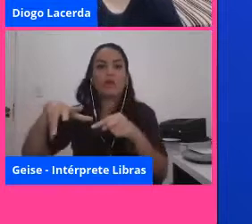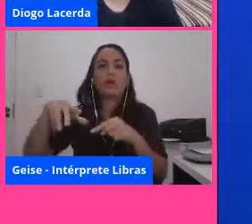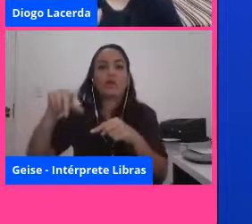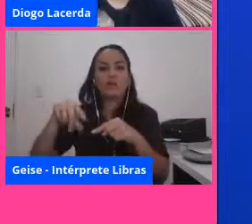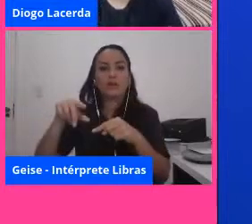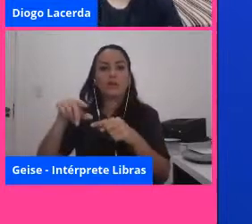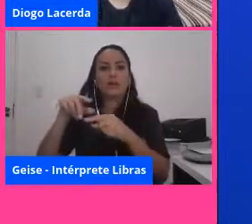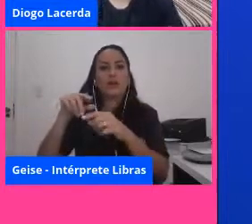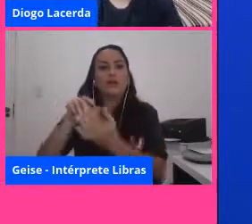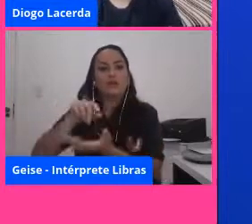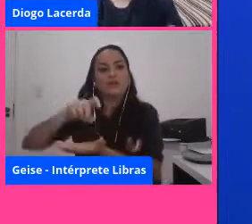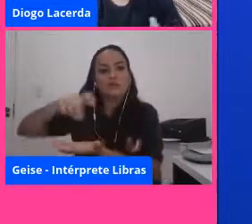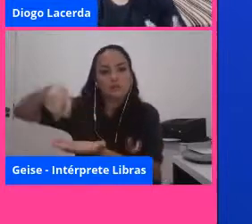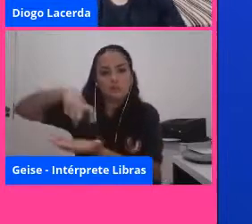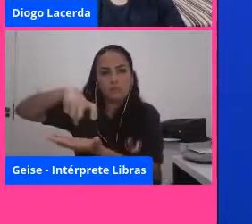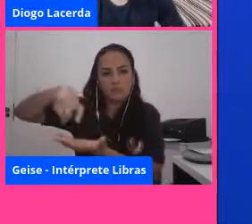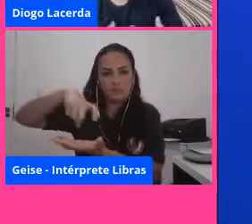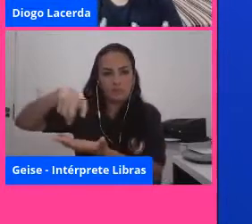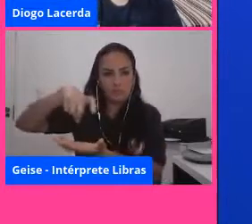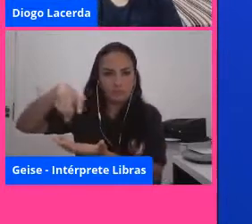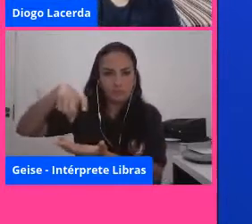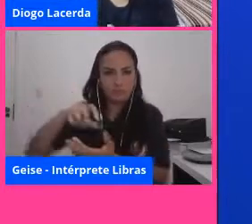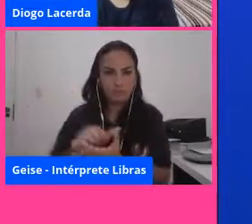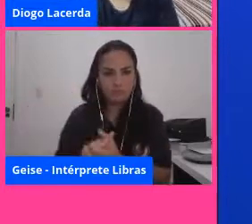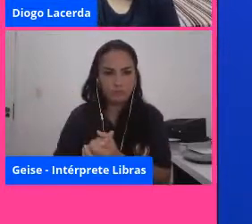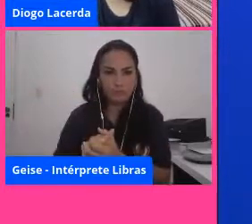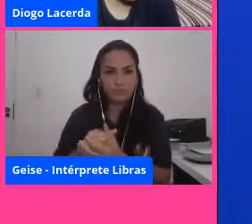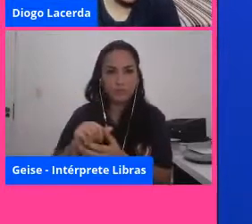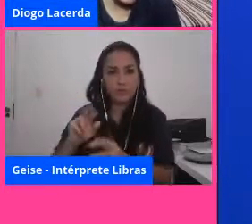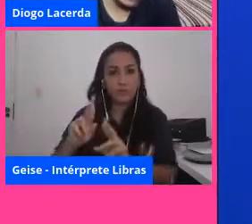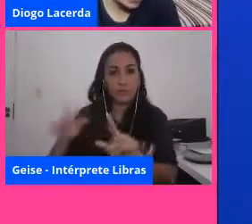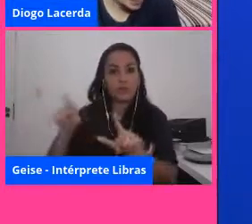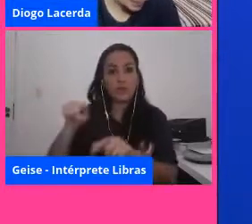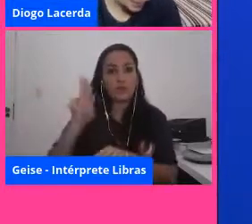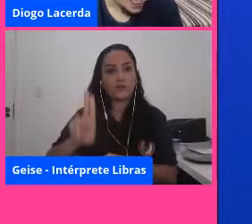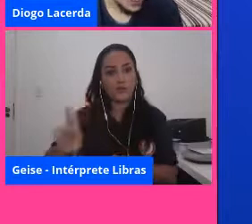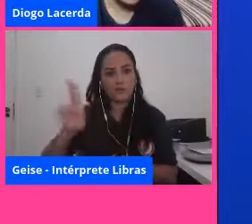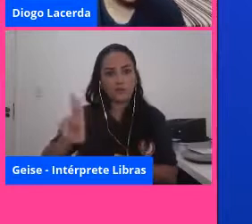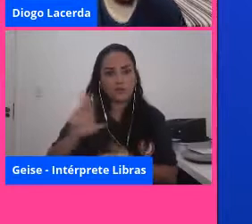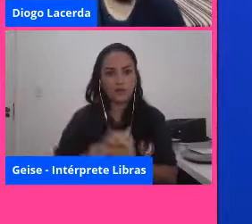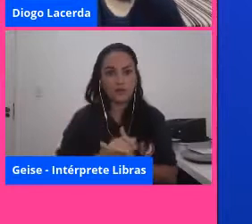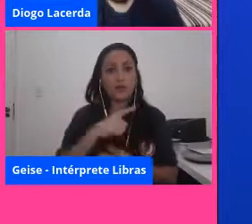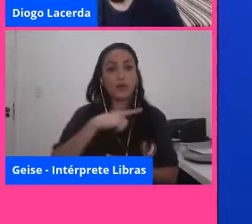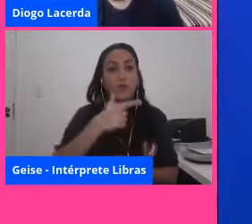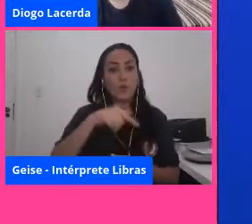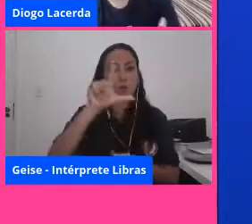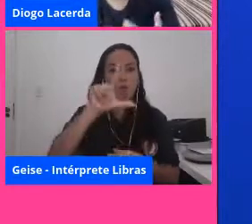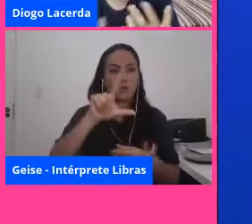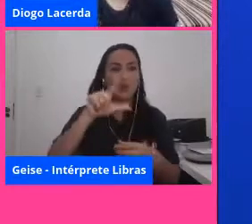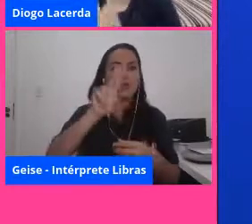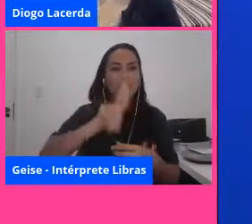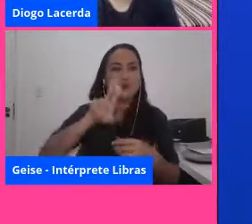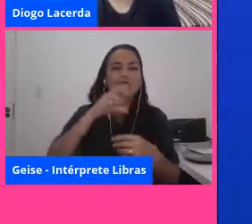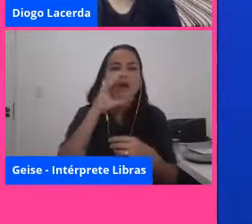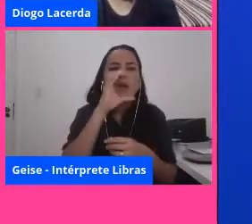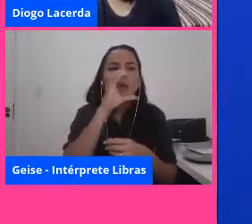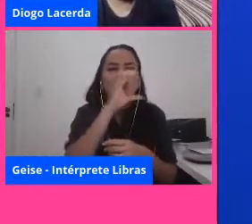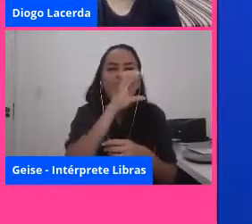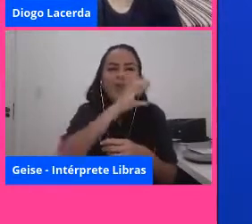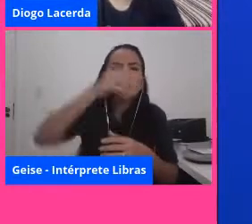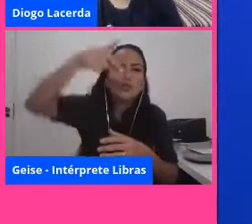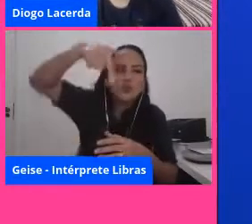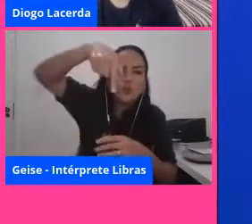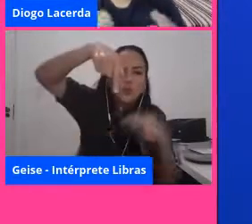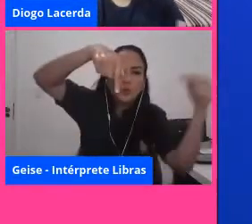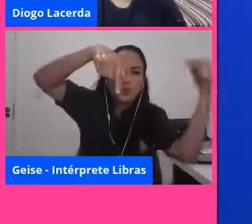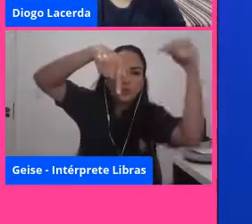com PLA, ABS, PETG, porque ela é uma impressora com mesa aquecida e ela é uma impressora fechada. Isso facilita